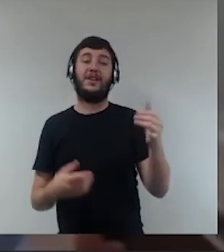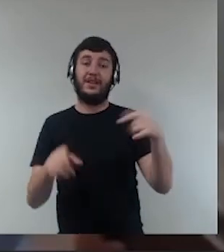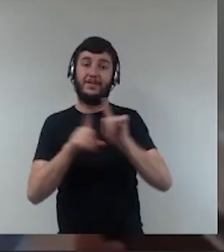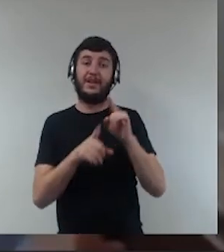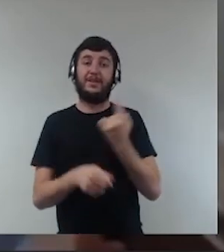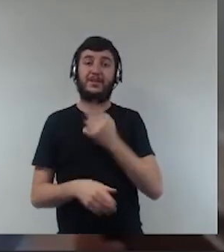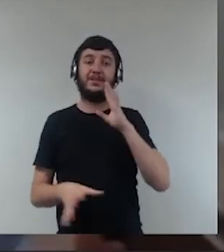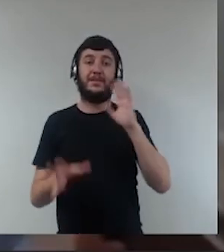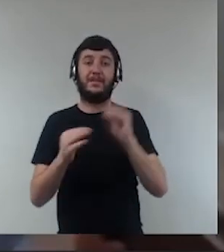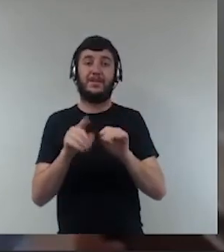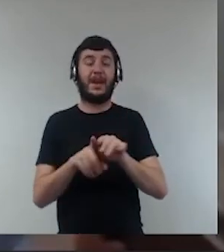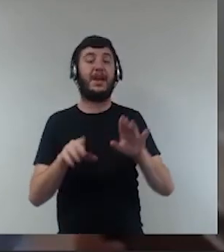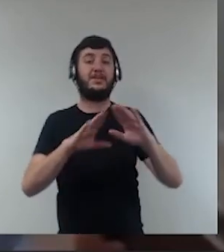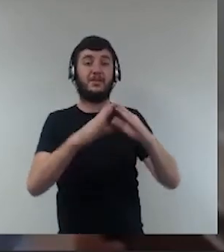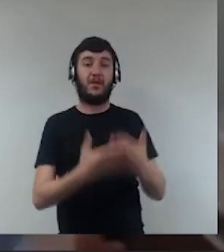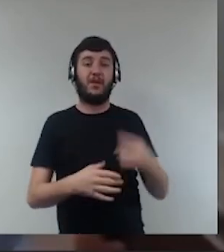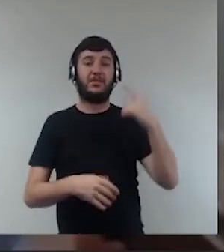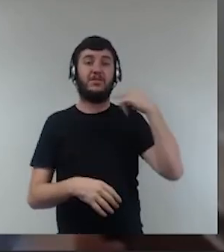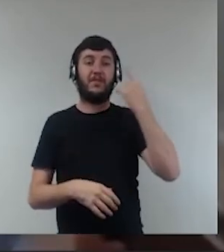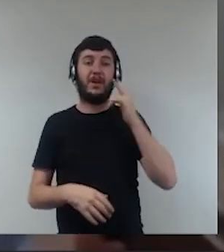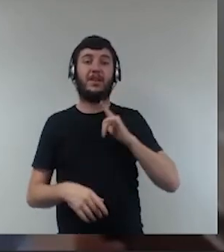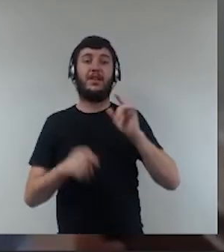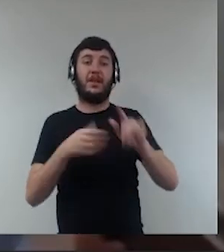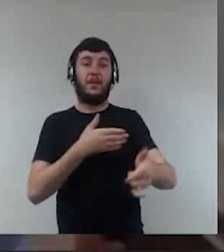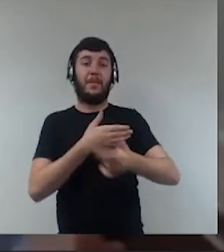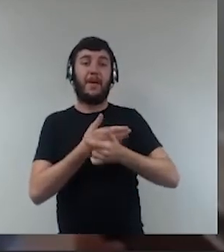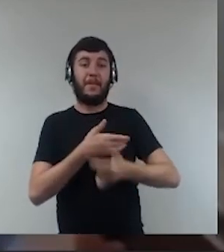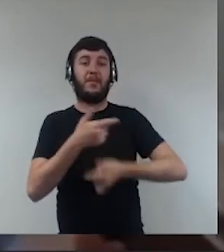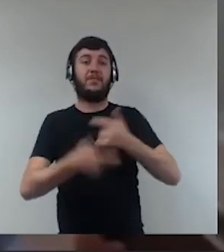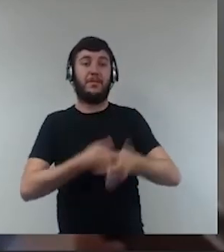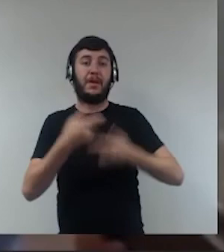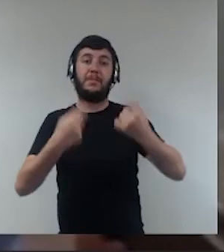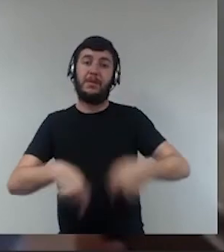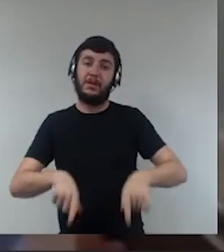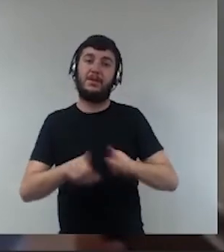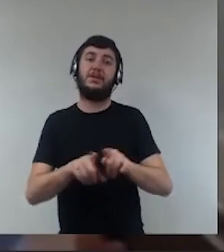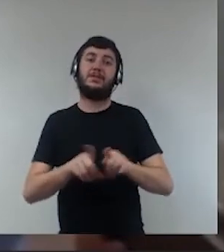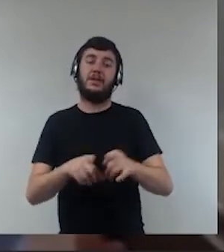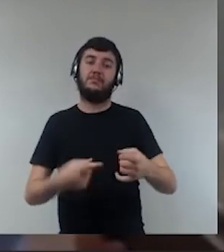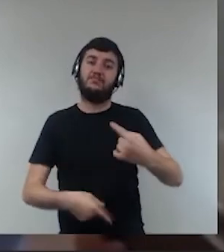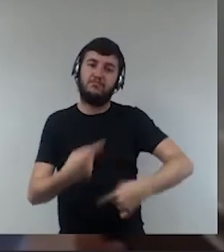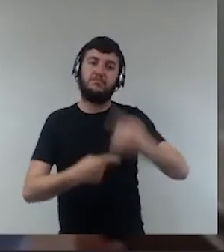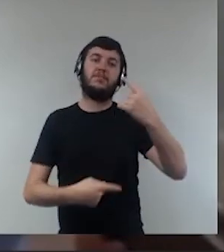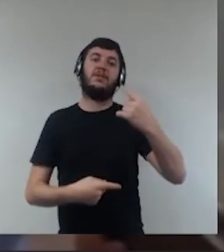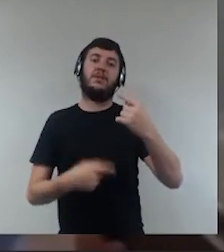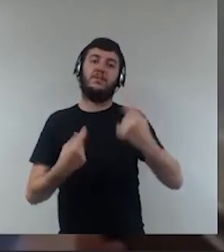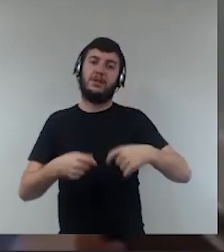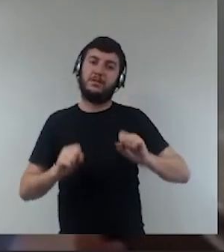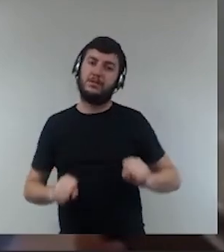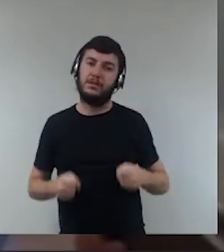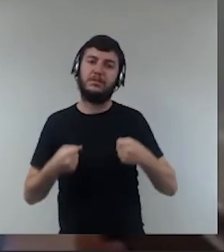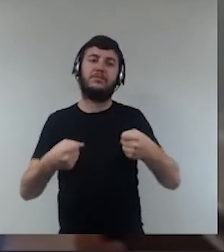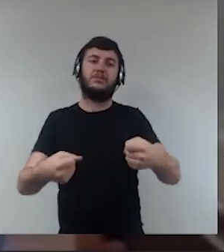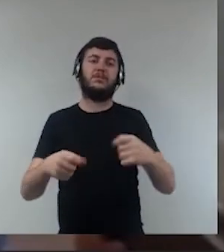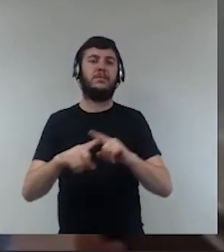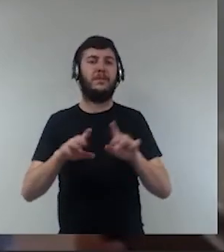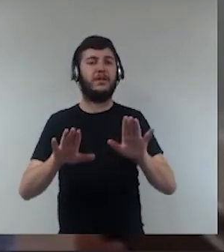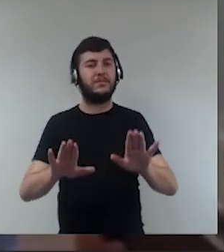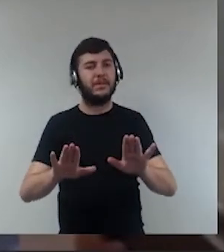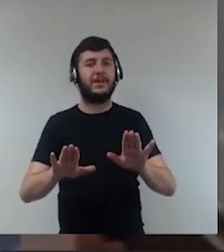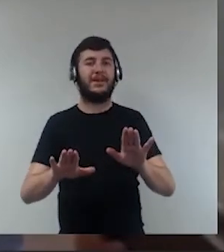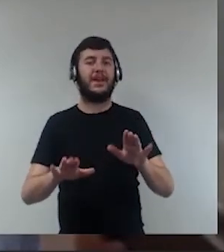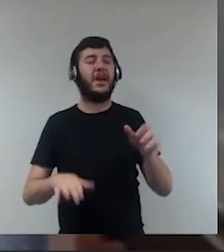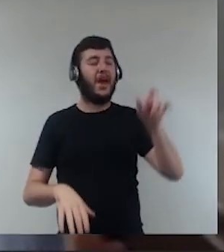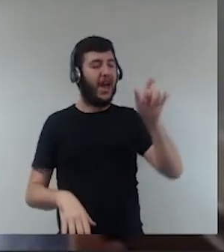precisa dessas novas ideias, dessa criatividade, dessa proatividade. E concordando plenamente com o professor